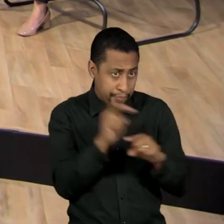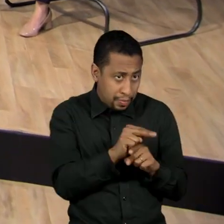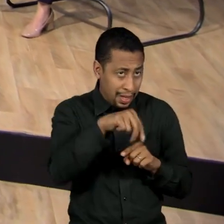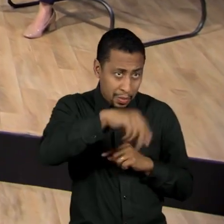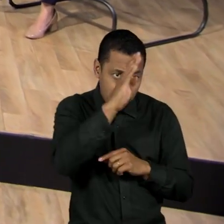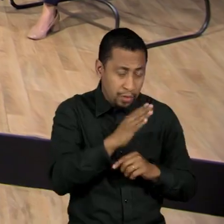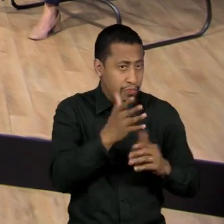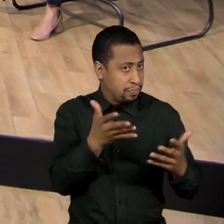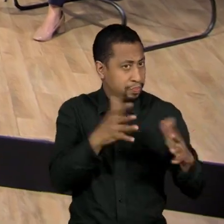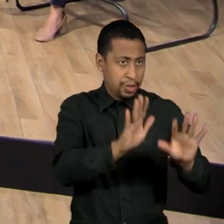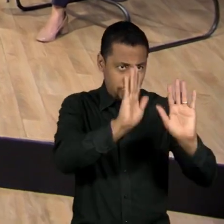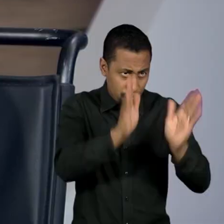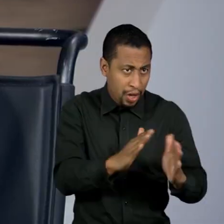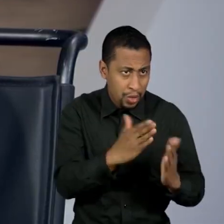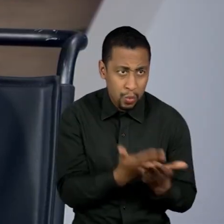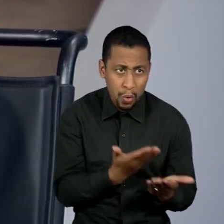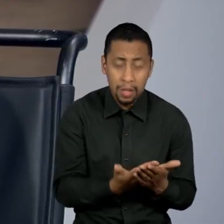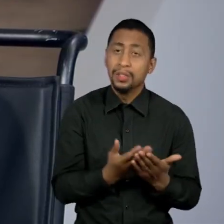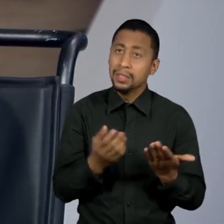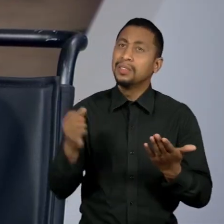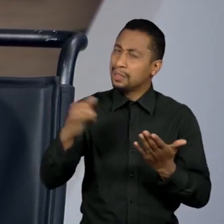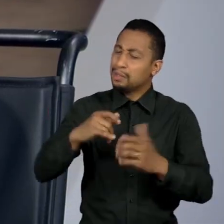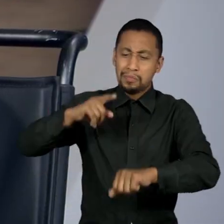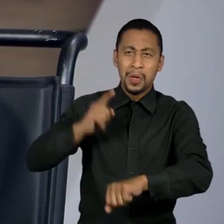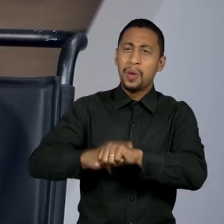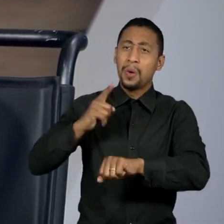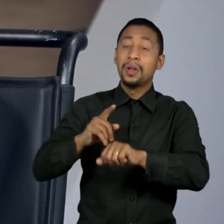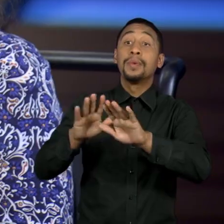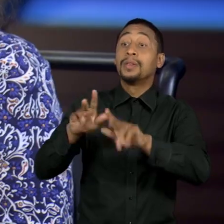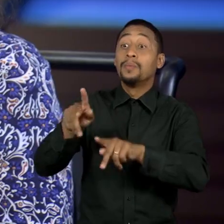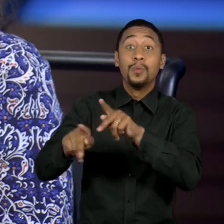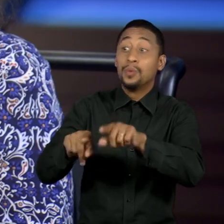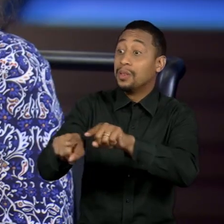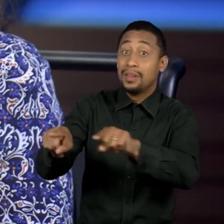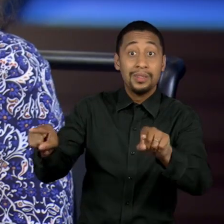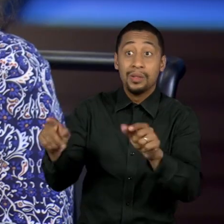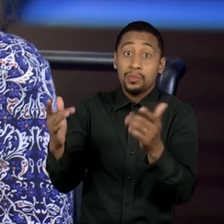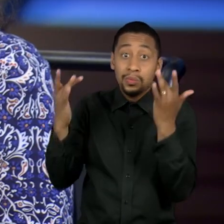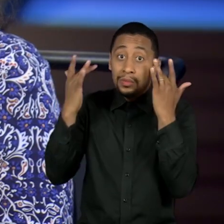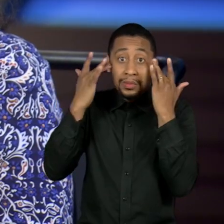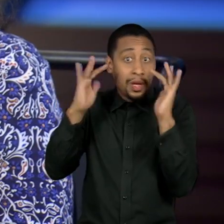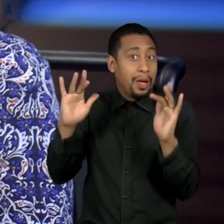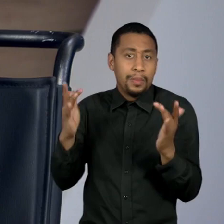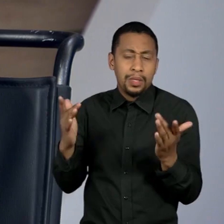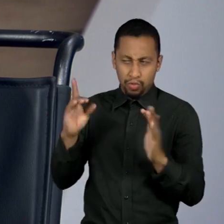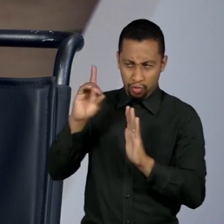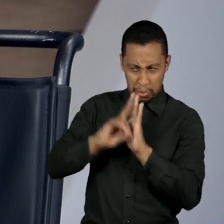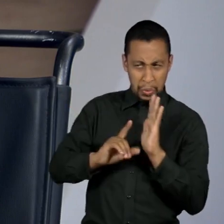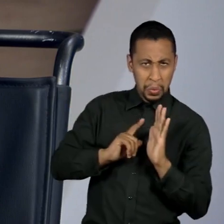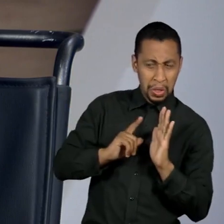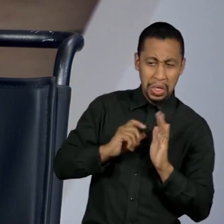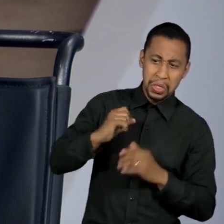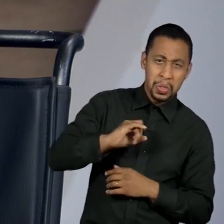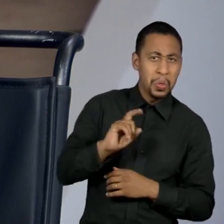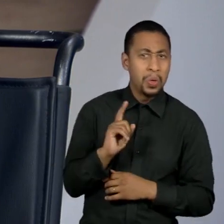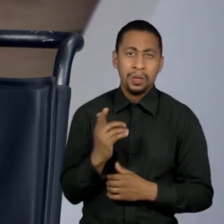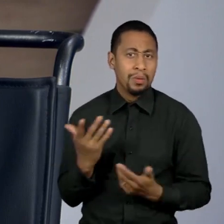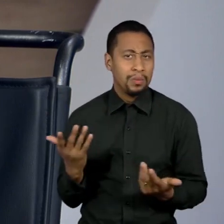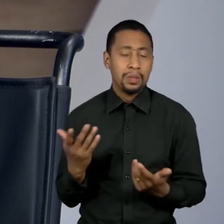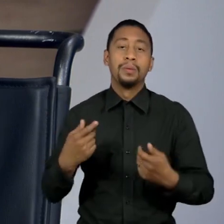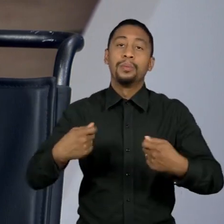direitos. Todas essas políticas podem ser aprimoradas, é claro, com conhecimento maior, com capacitação sobre quais